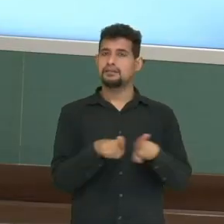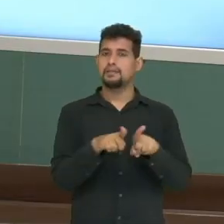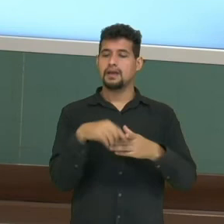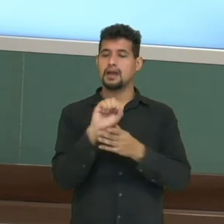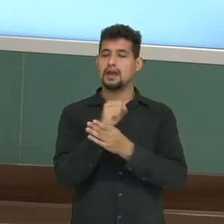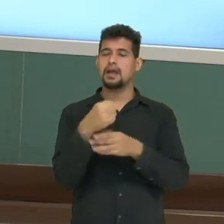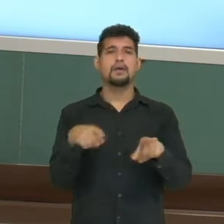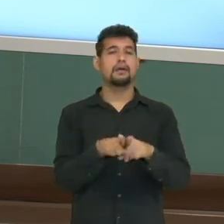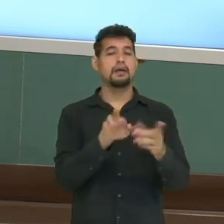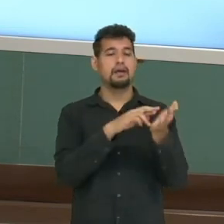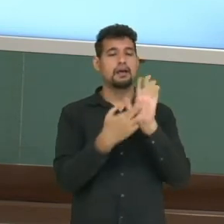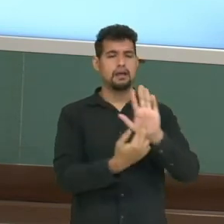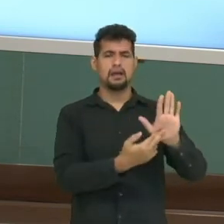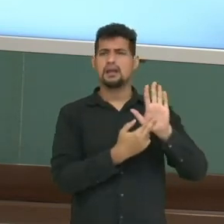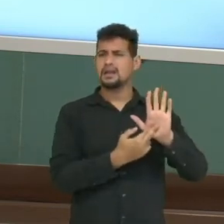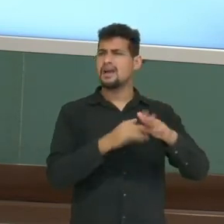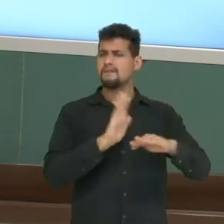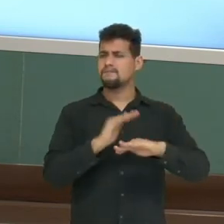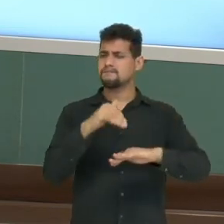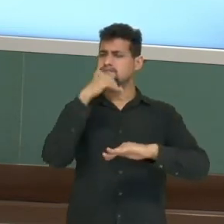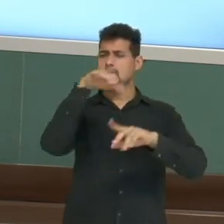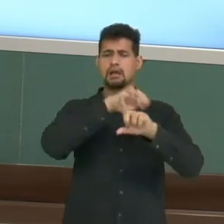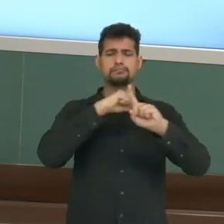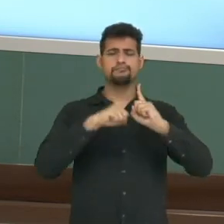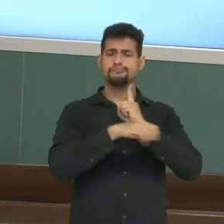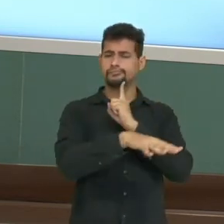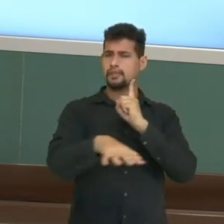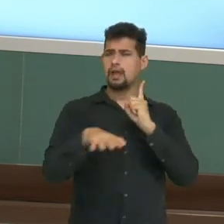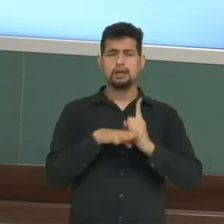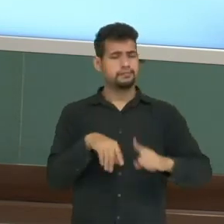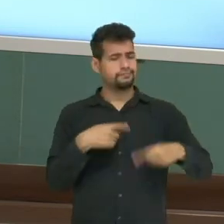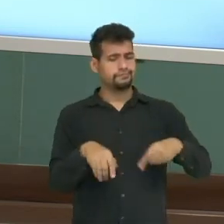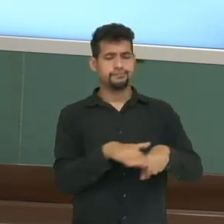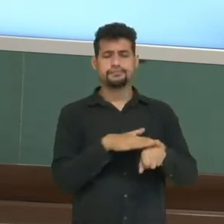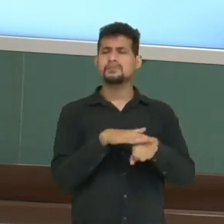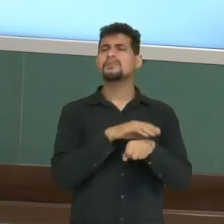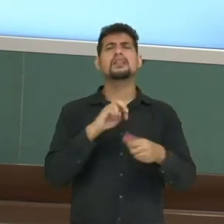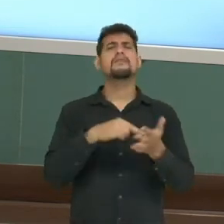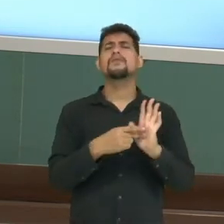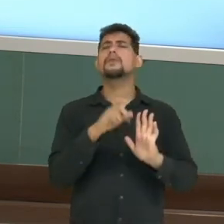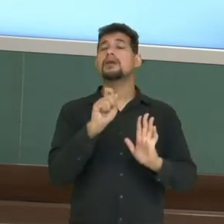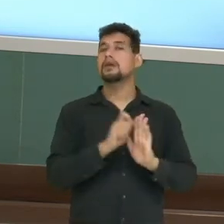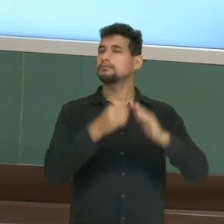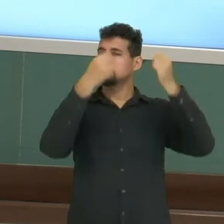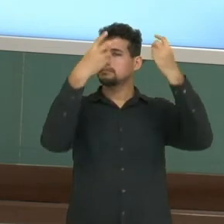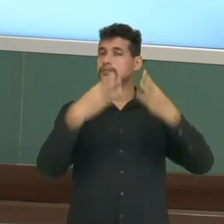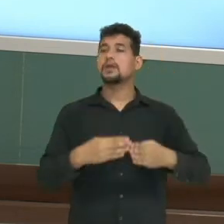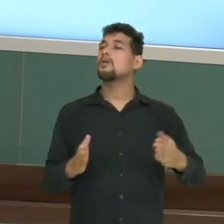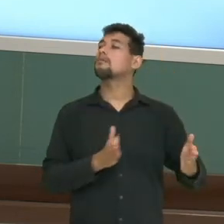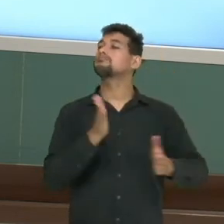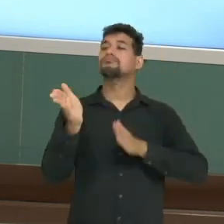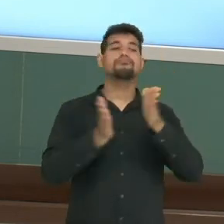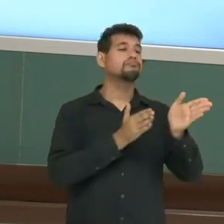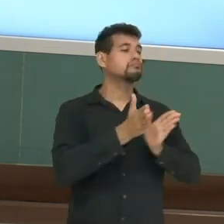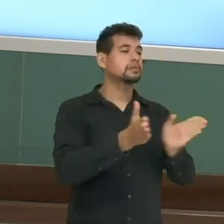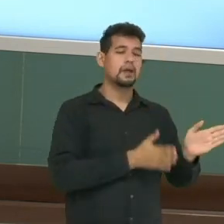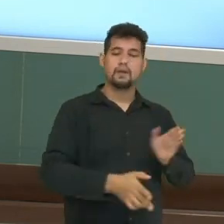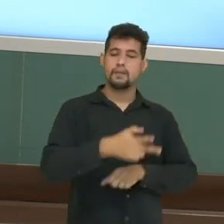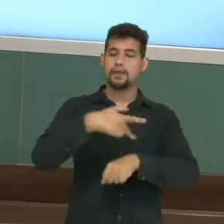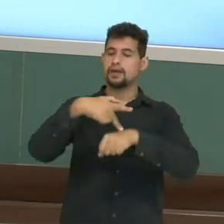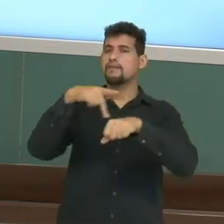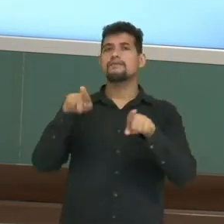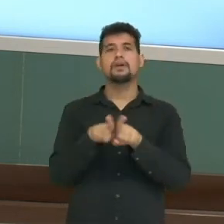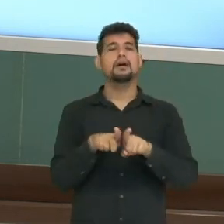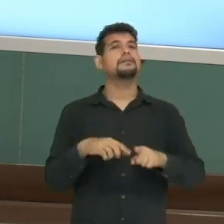Garantia da representação da maior parte da sociedade nesses debates, que são debates que definem, claro, os rumos do país. Maiores